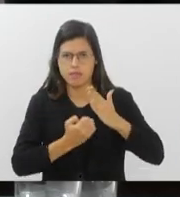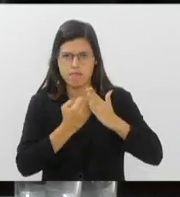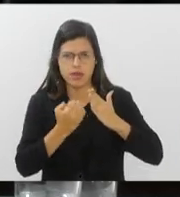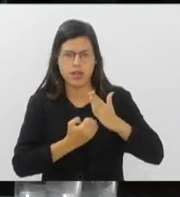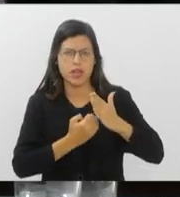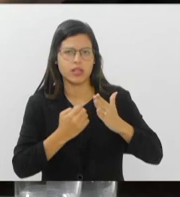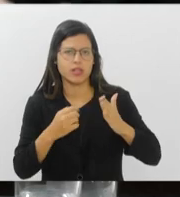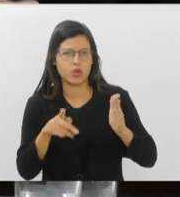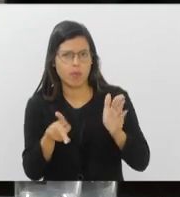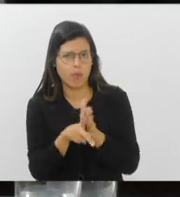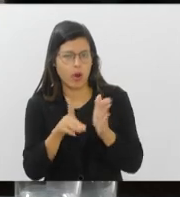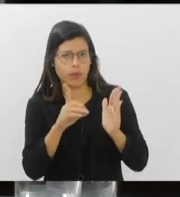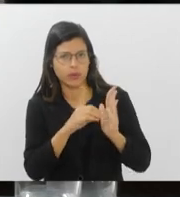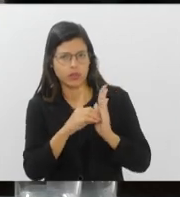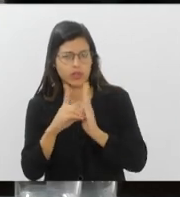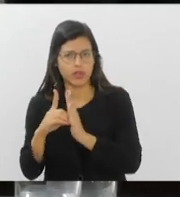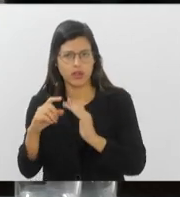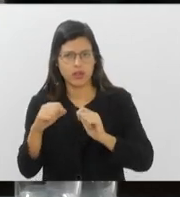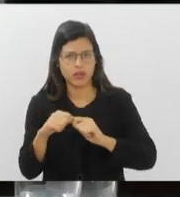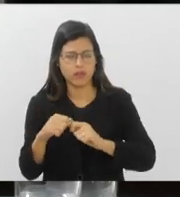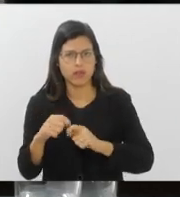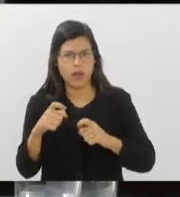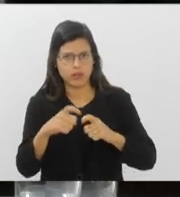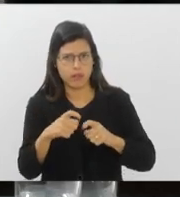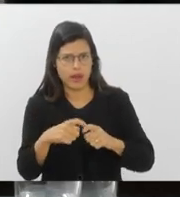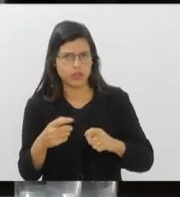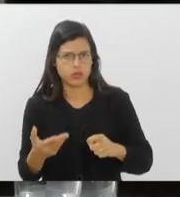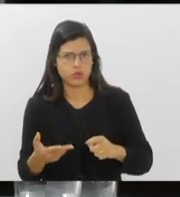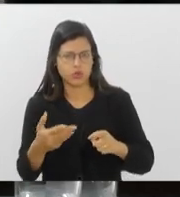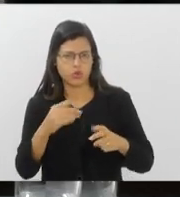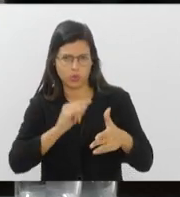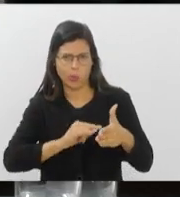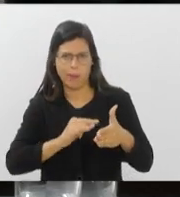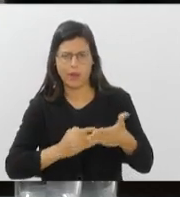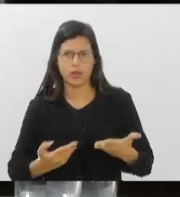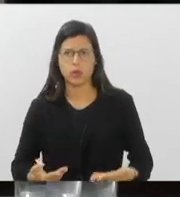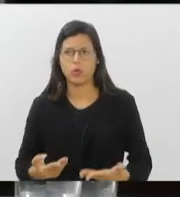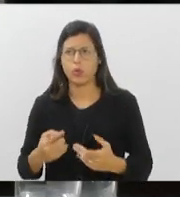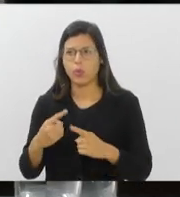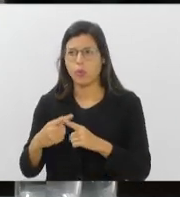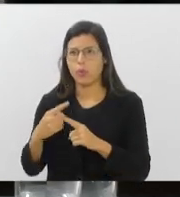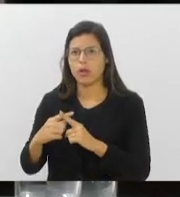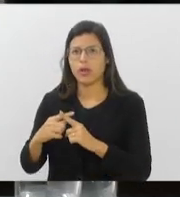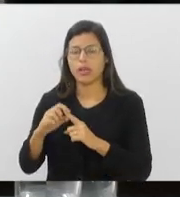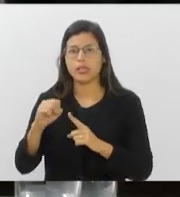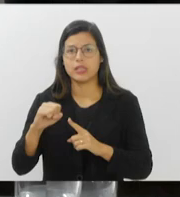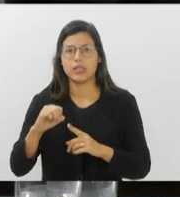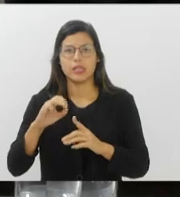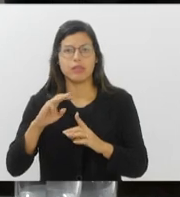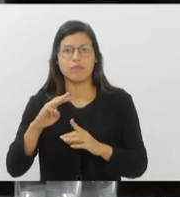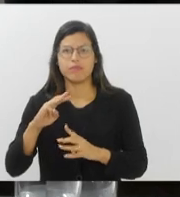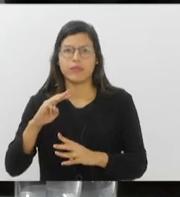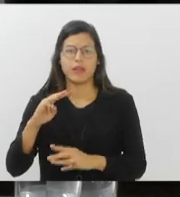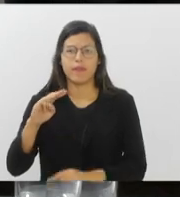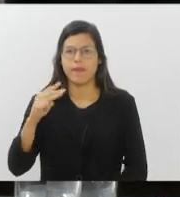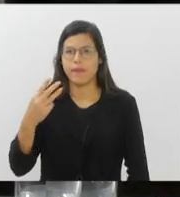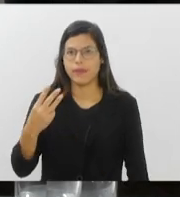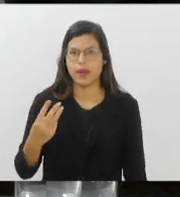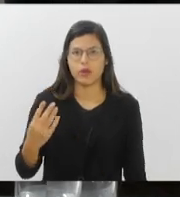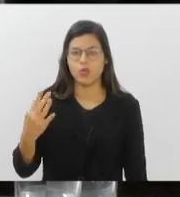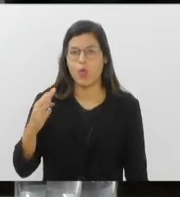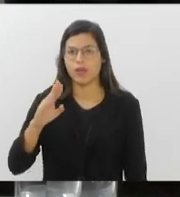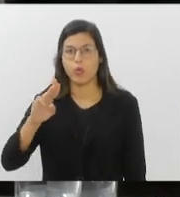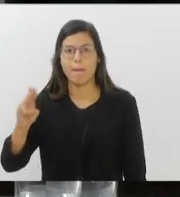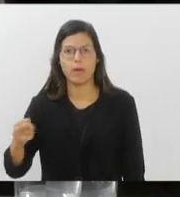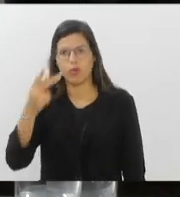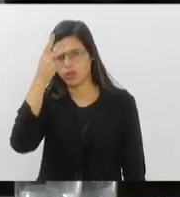fazem o exame médico. Porque se o senhor multiplica, sei lá, para 3, 4 milhões de pessoas por ano que